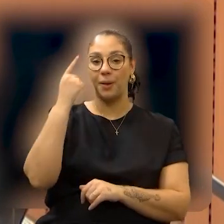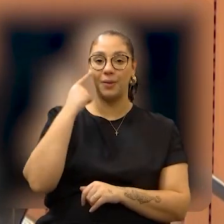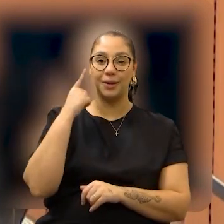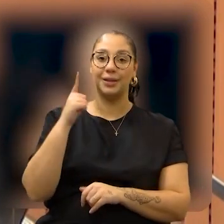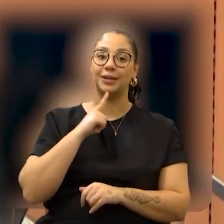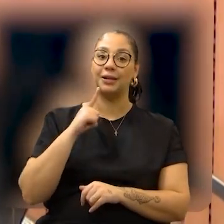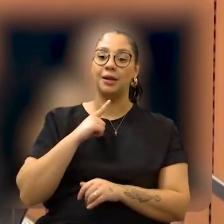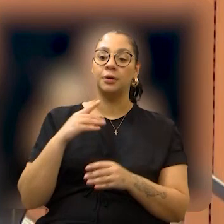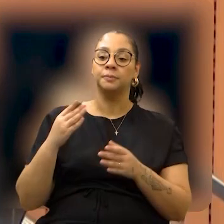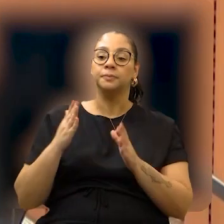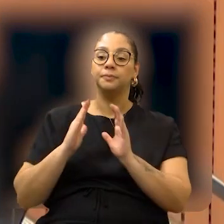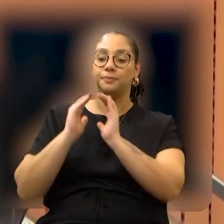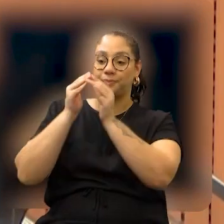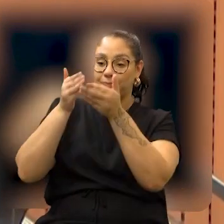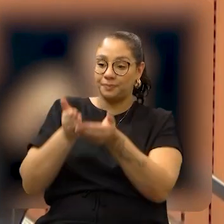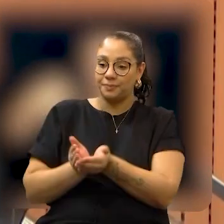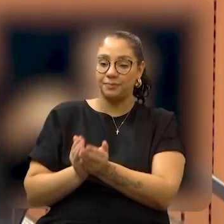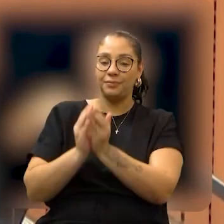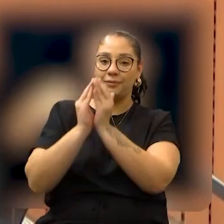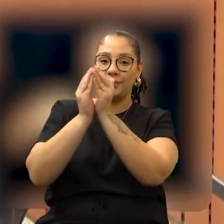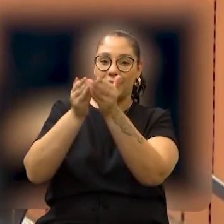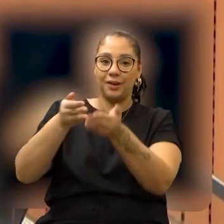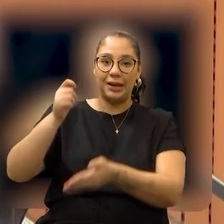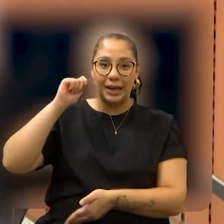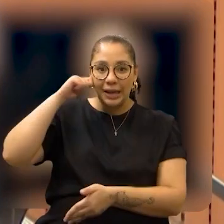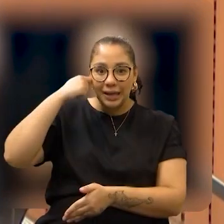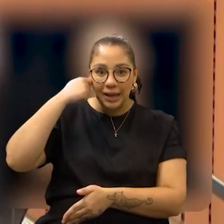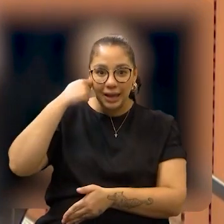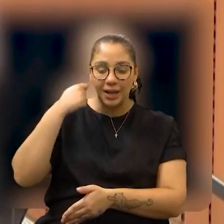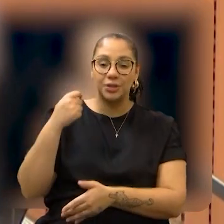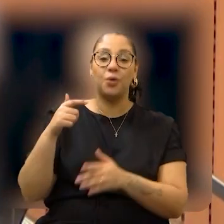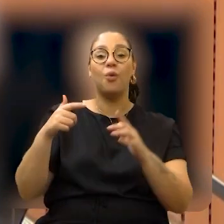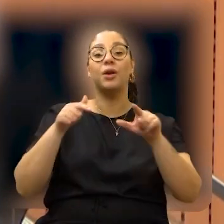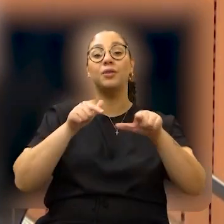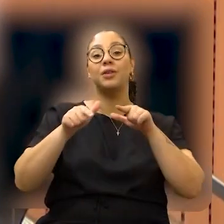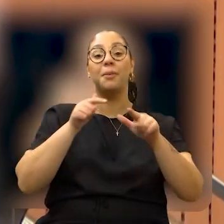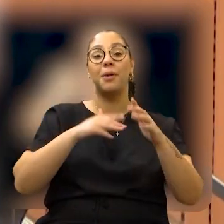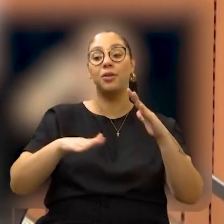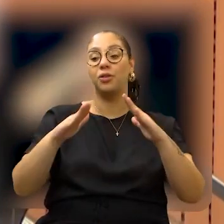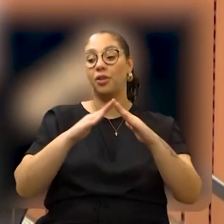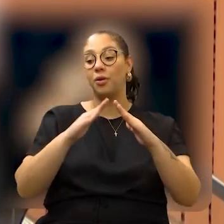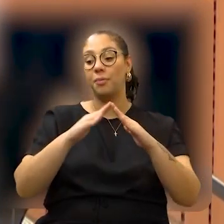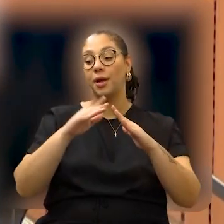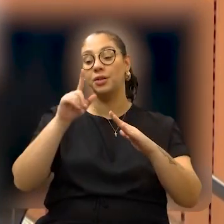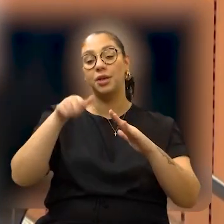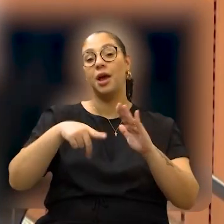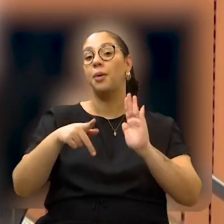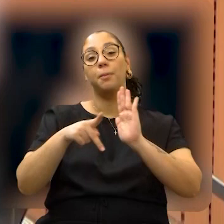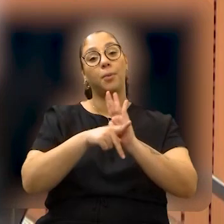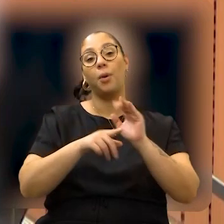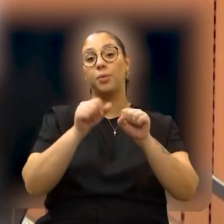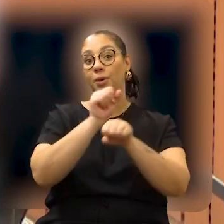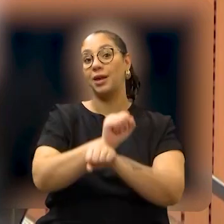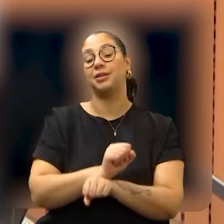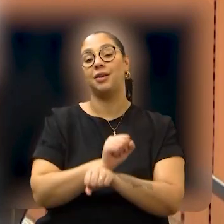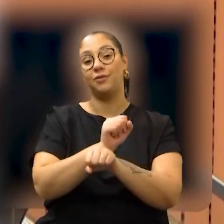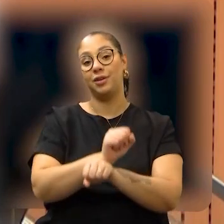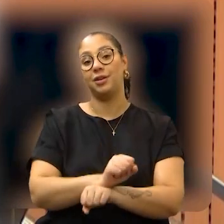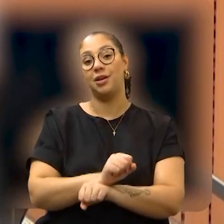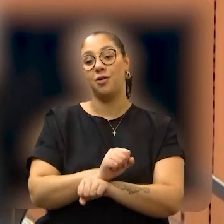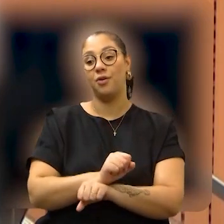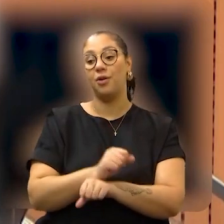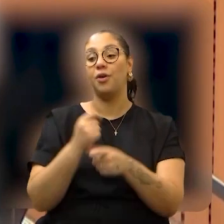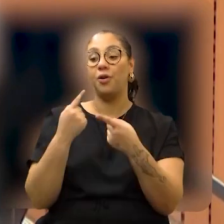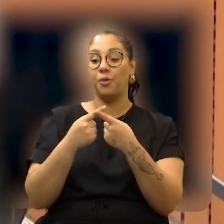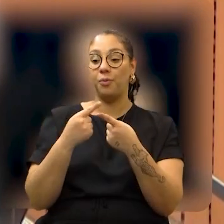nossos ancestrais vieram nos navios negreiros. E o cuidado e o trabalho doméstico, ele nasce com a escravidão, né? Que nós